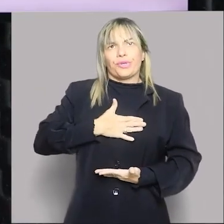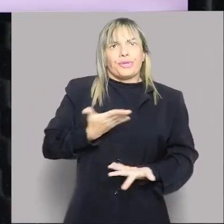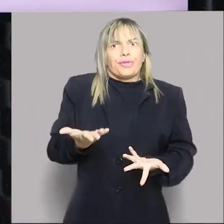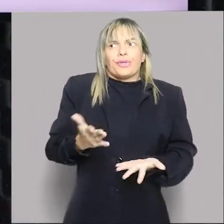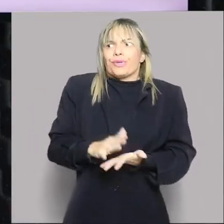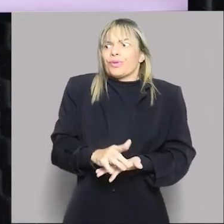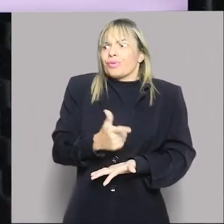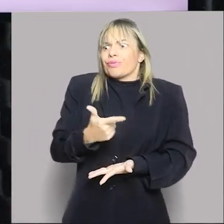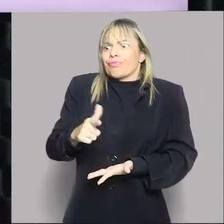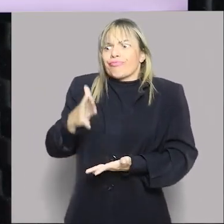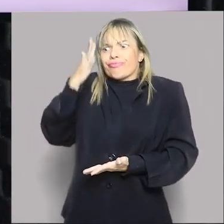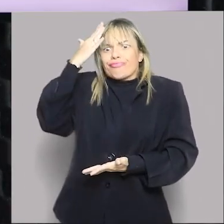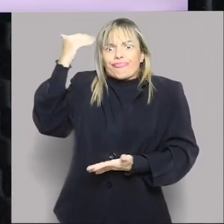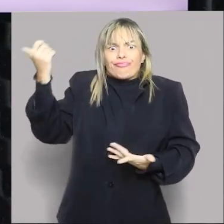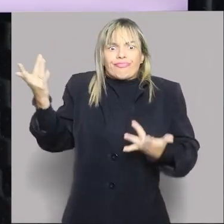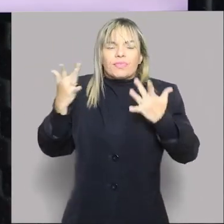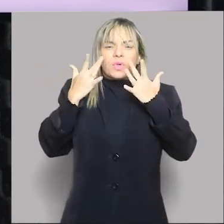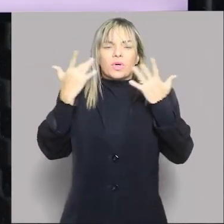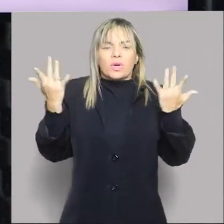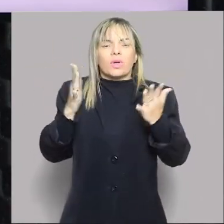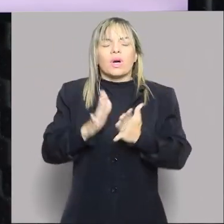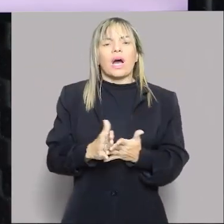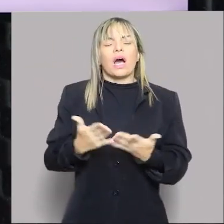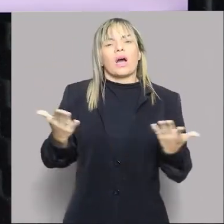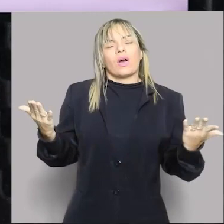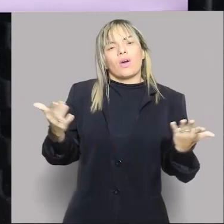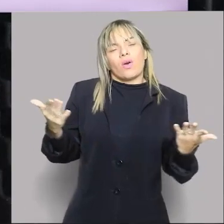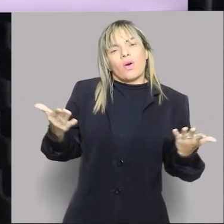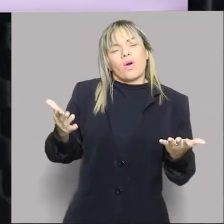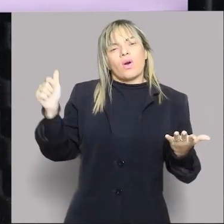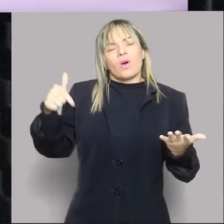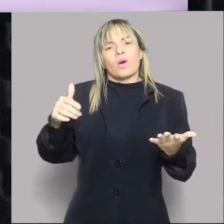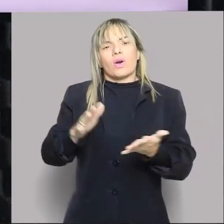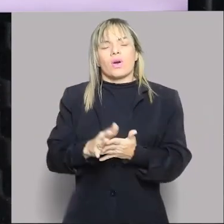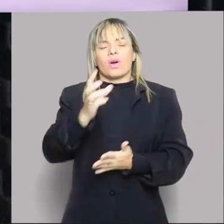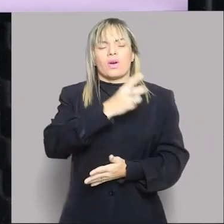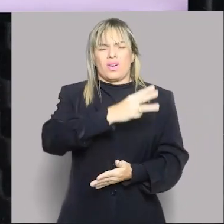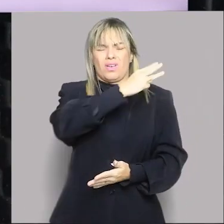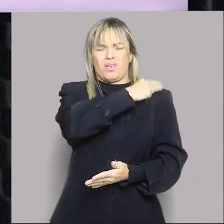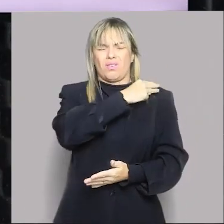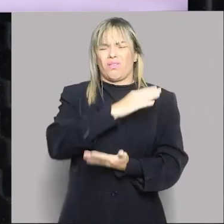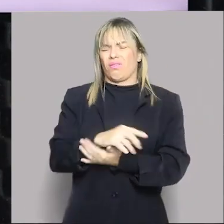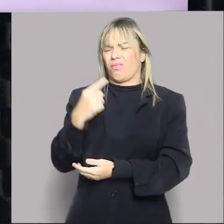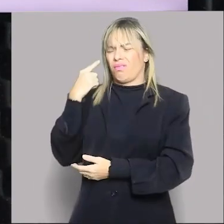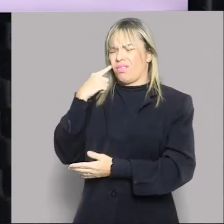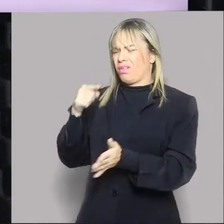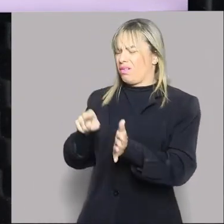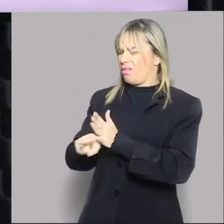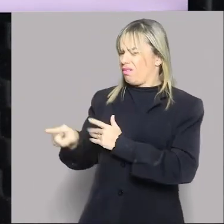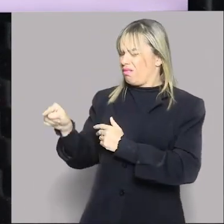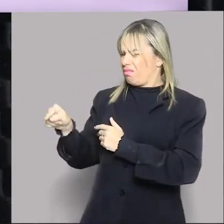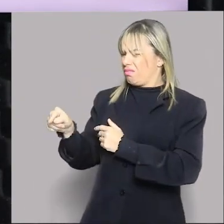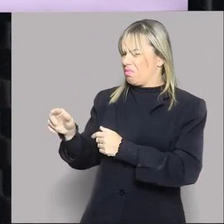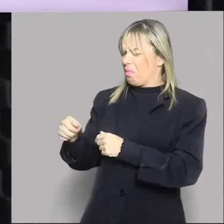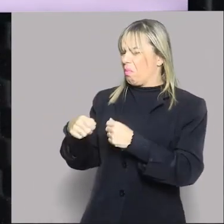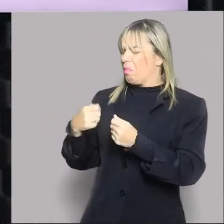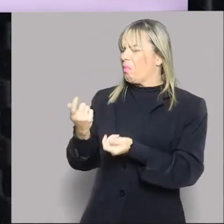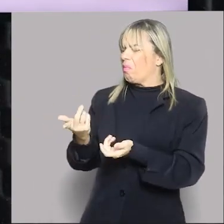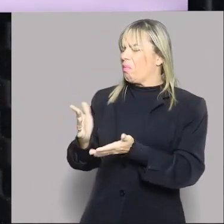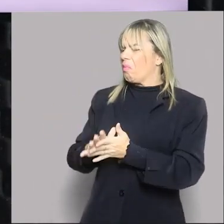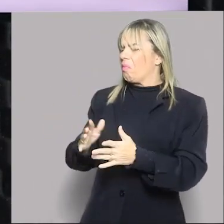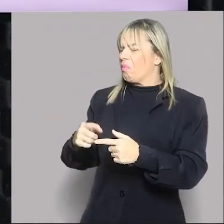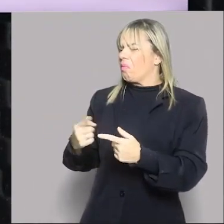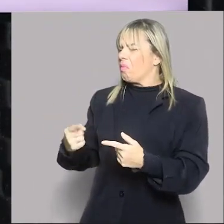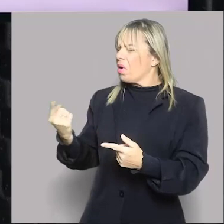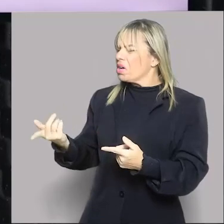que é arte. Pois é, recentemente, dando aula para uma turma de terceiro ano, alguém ficou na dúvida, mas isso é arte? Nossa, como é que você consome isso todos os dias e